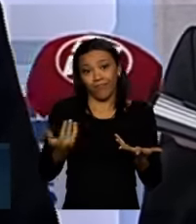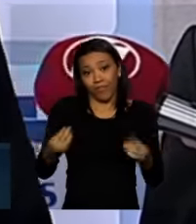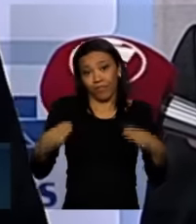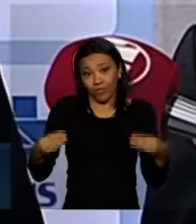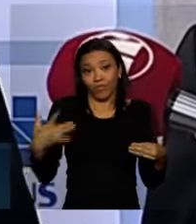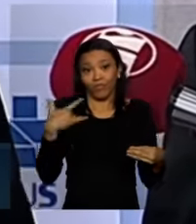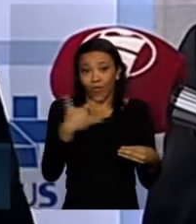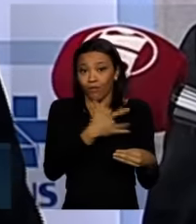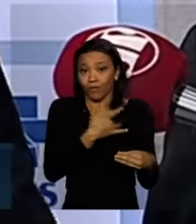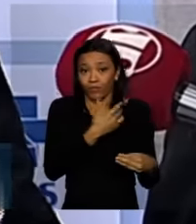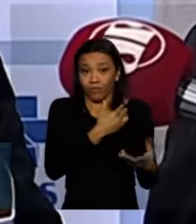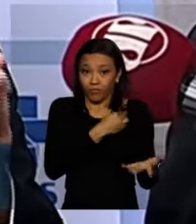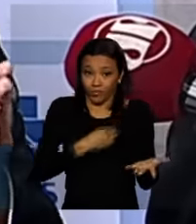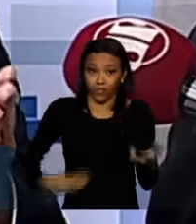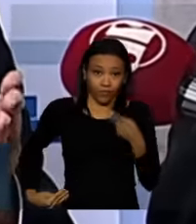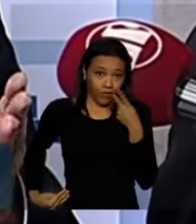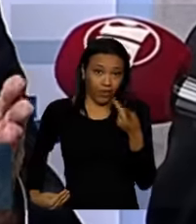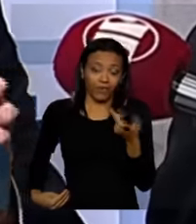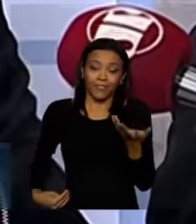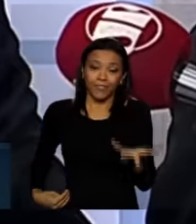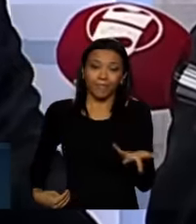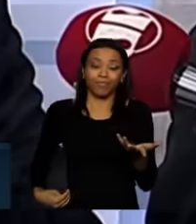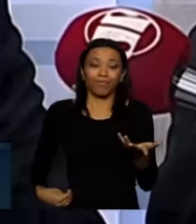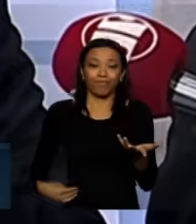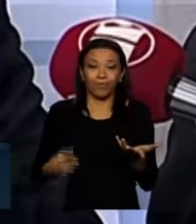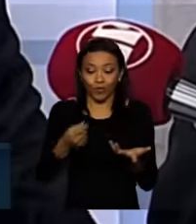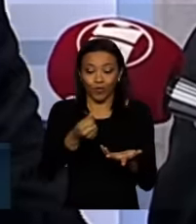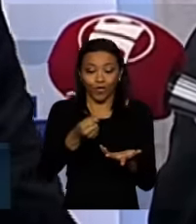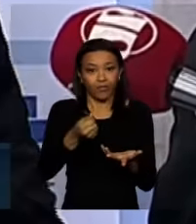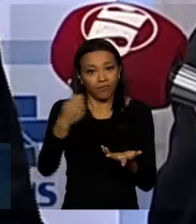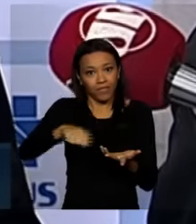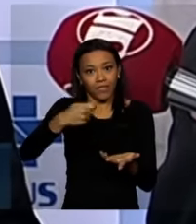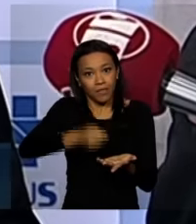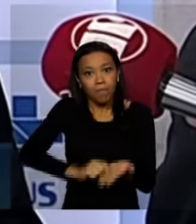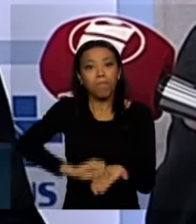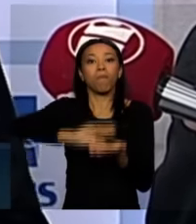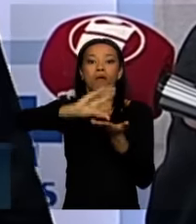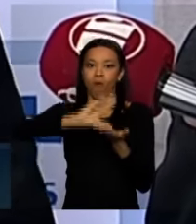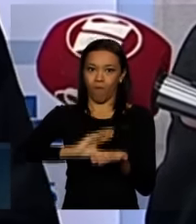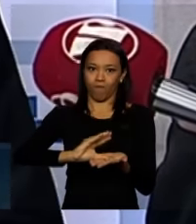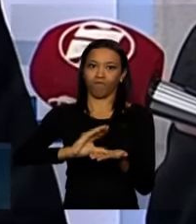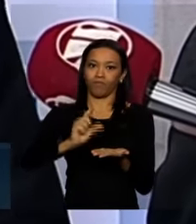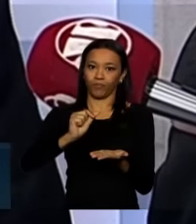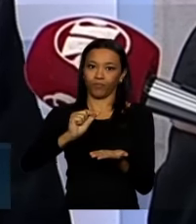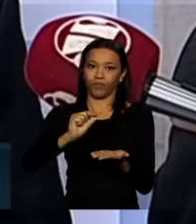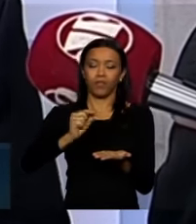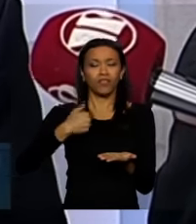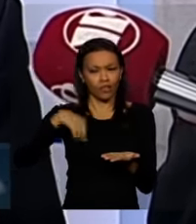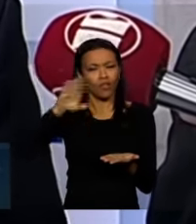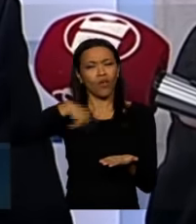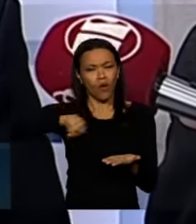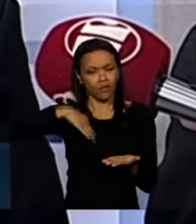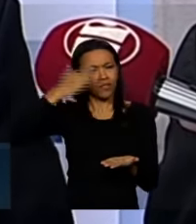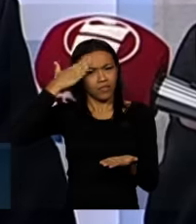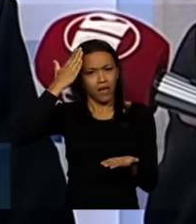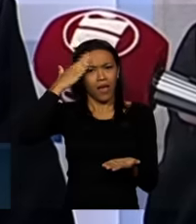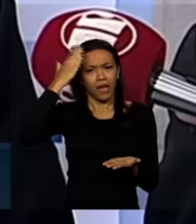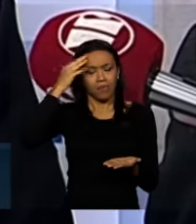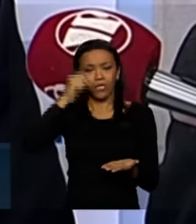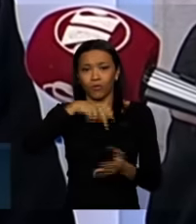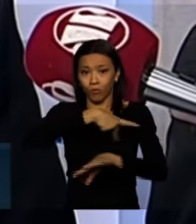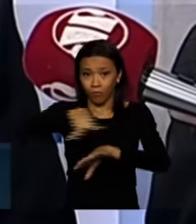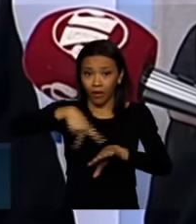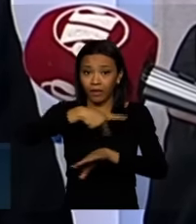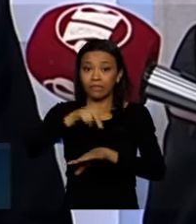saúde é dizer que que o orçamento precisa ser muito maior mas nós estamos sabendo a dificuldade que o país está